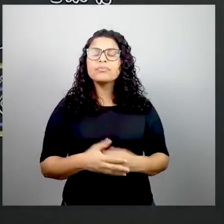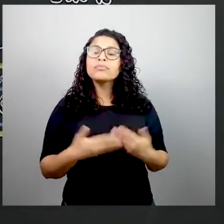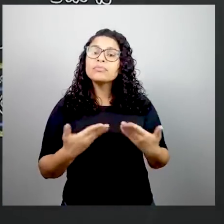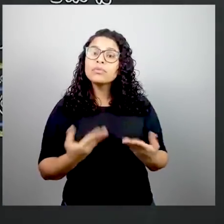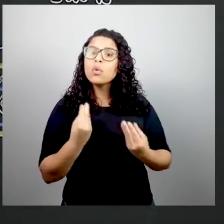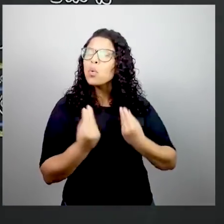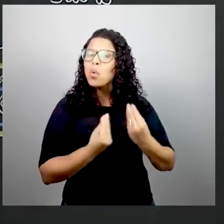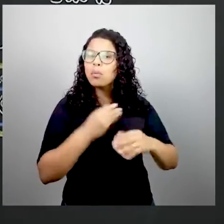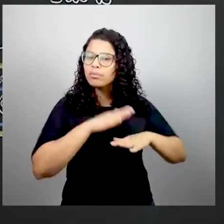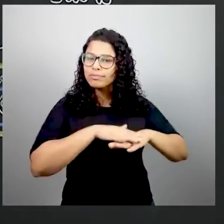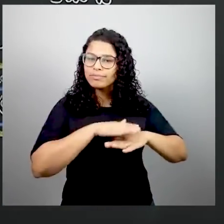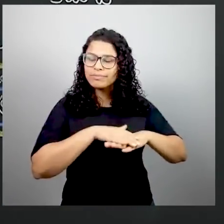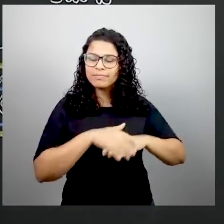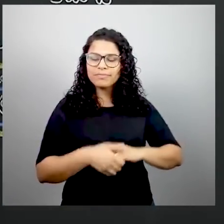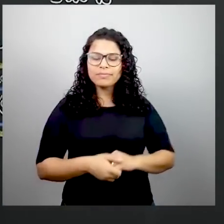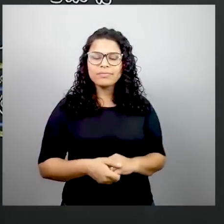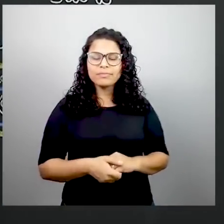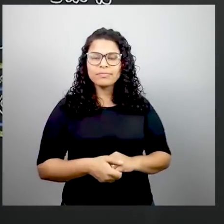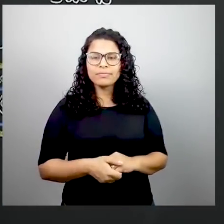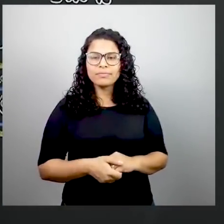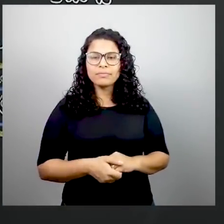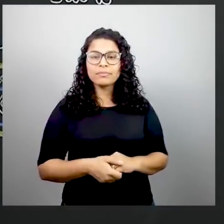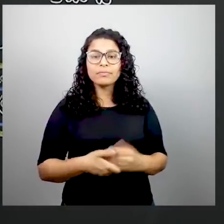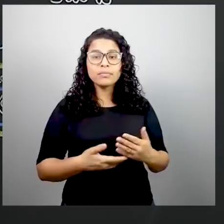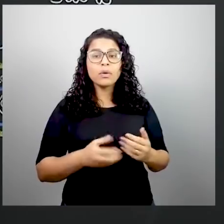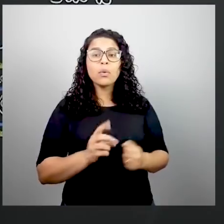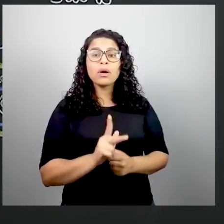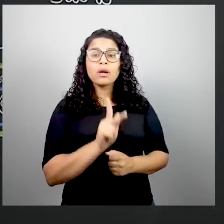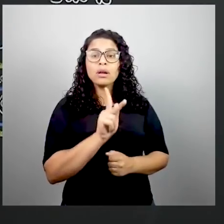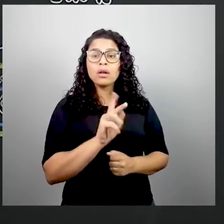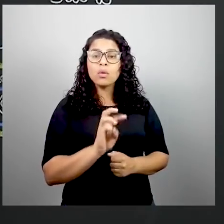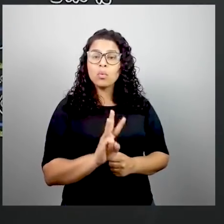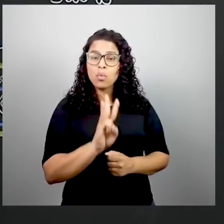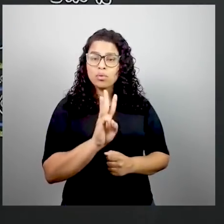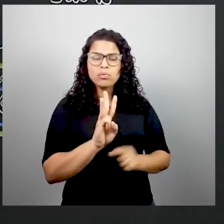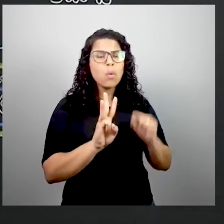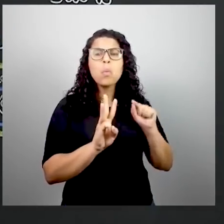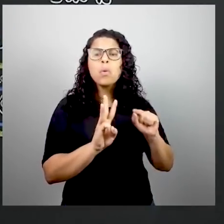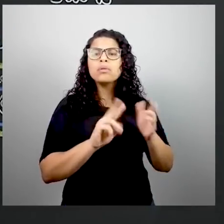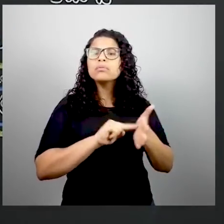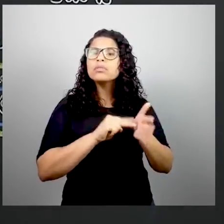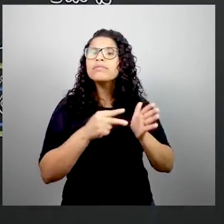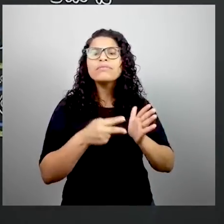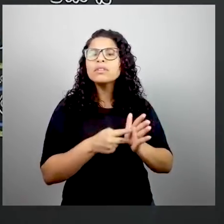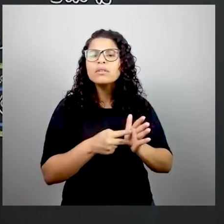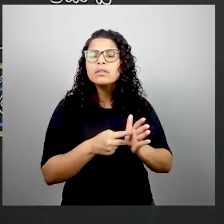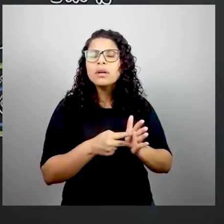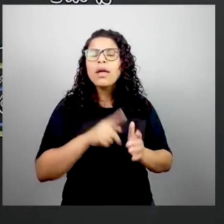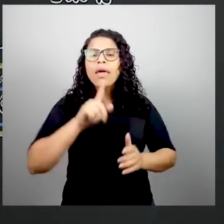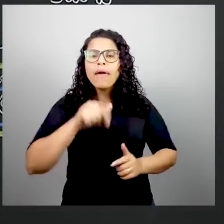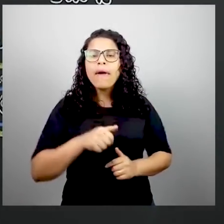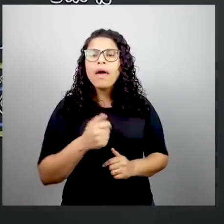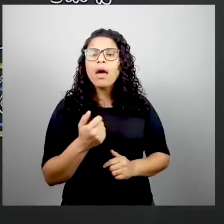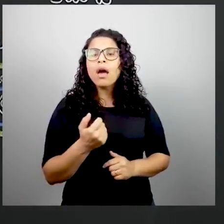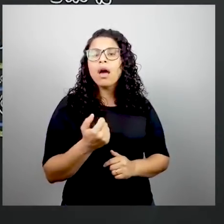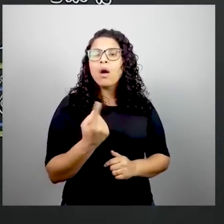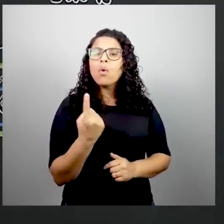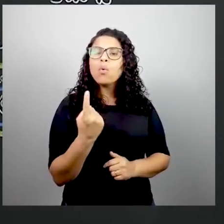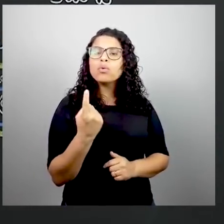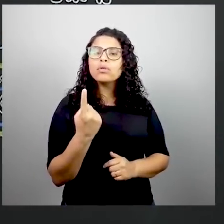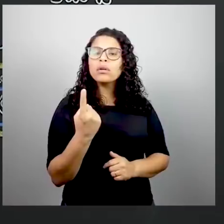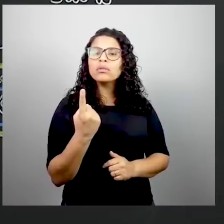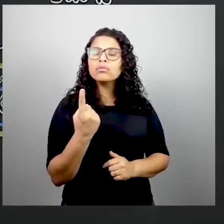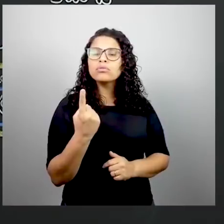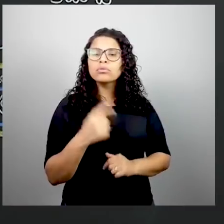O consumo que a gente vai medir vai ser em quilowatts. Aí você deve perguntar, mas o que é esse negócio de watts? Quilowatts é a unidade